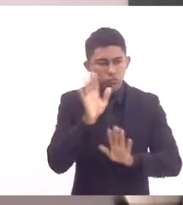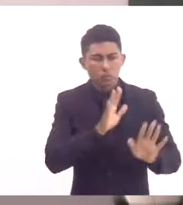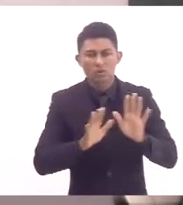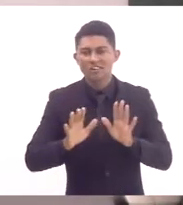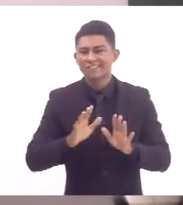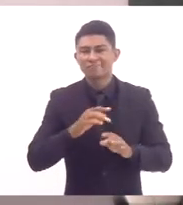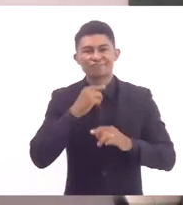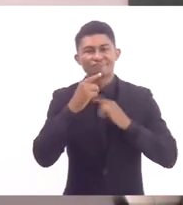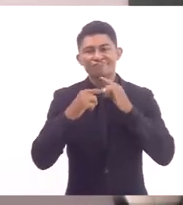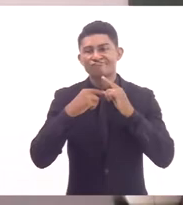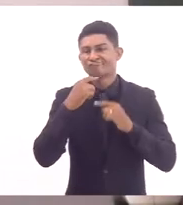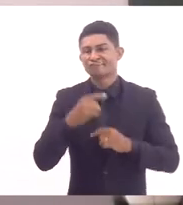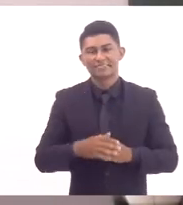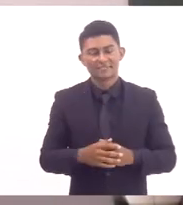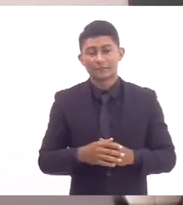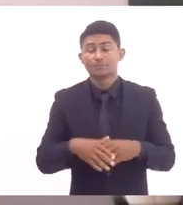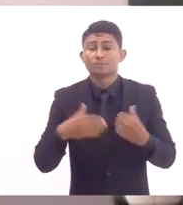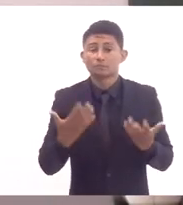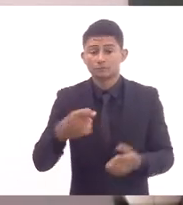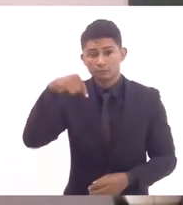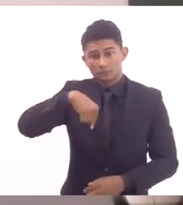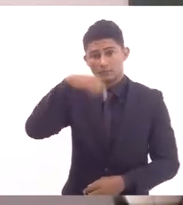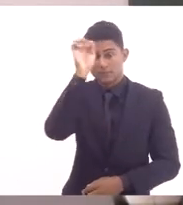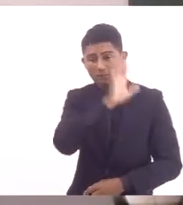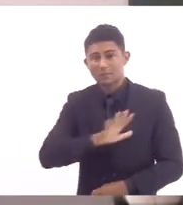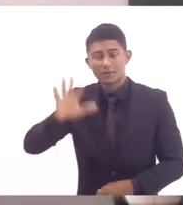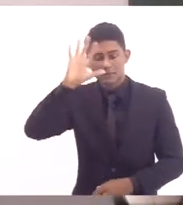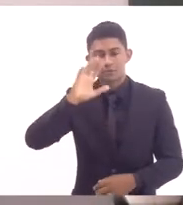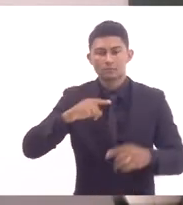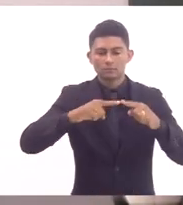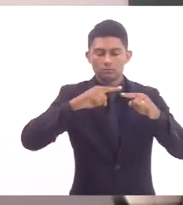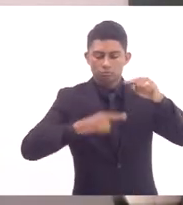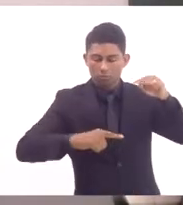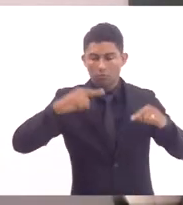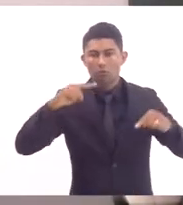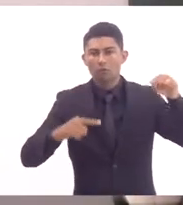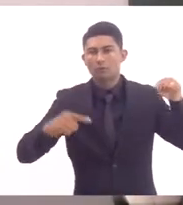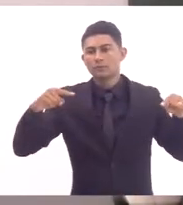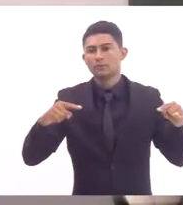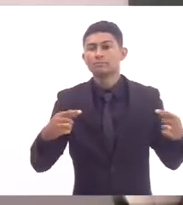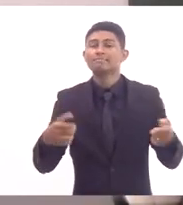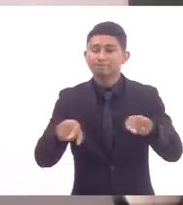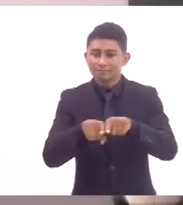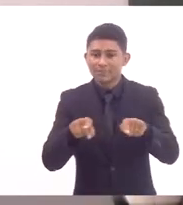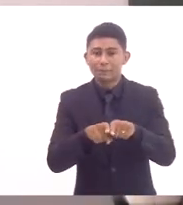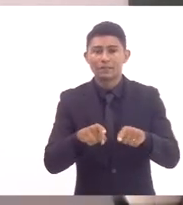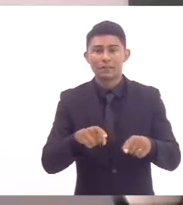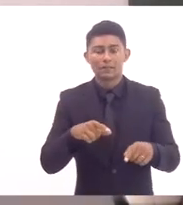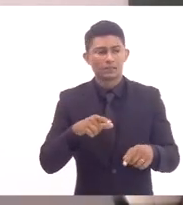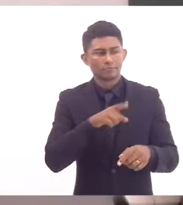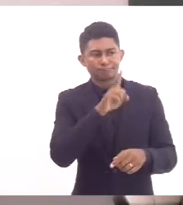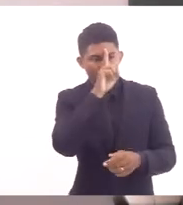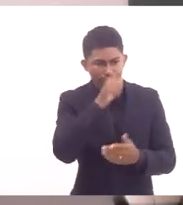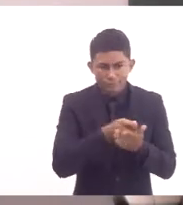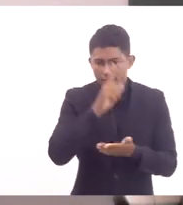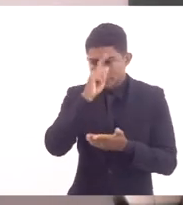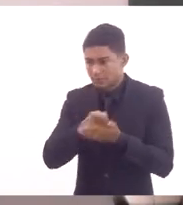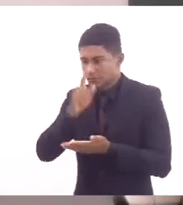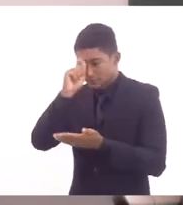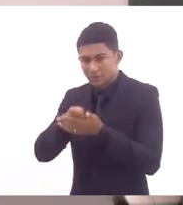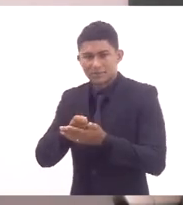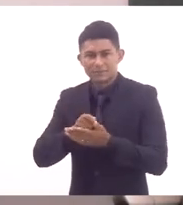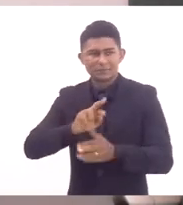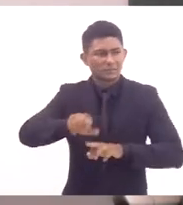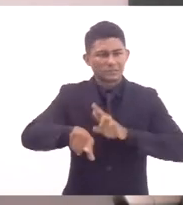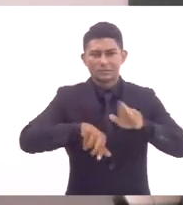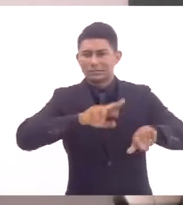nós estamos falando de um país né onde a desigualdade e as decisões não são pequenos nós estamos